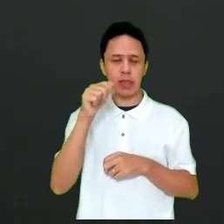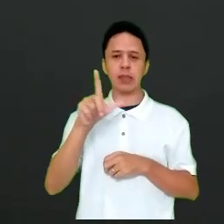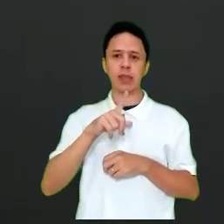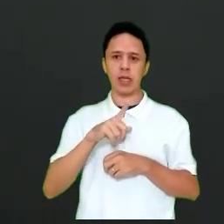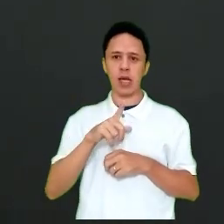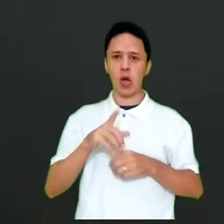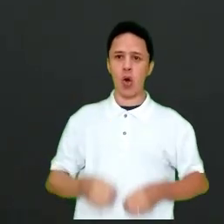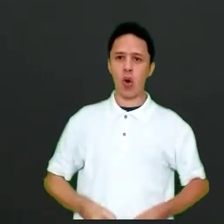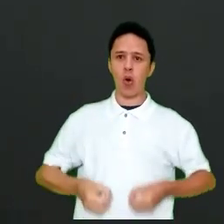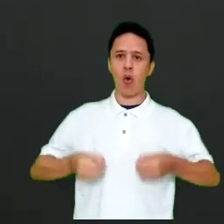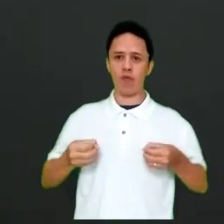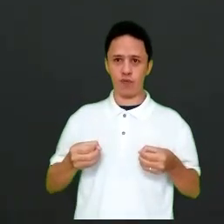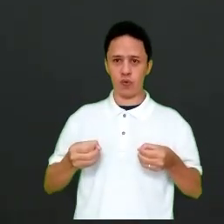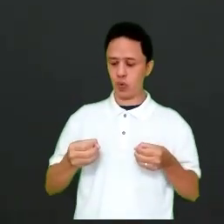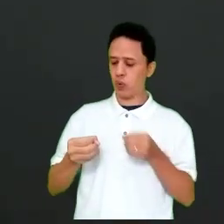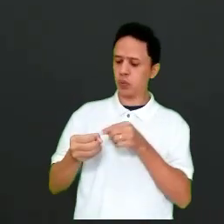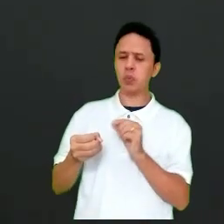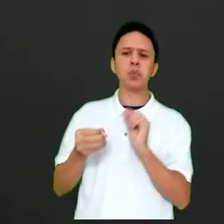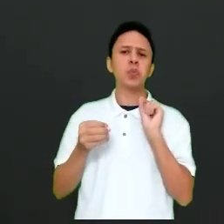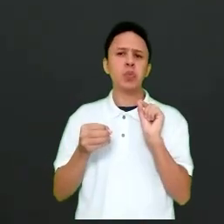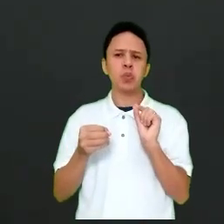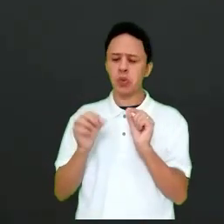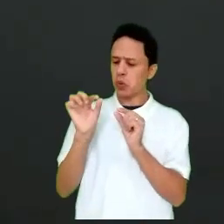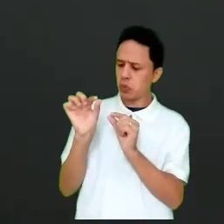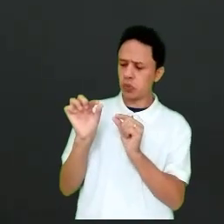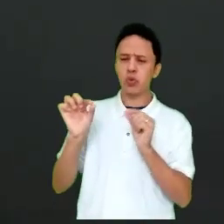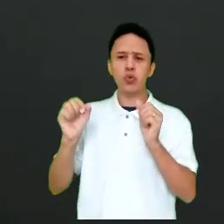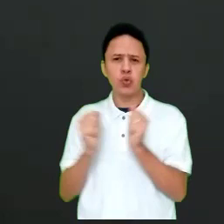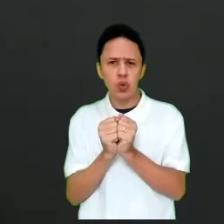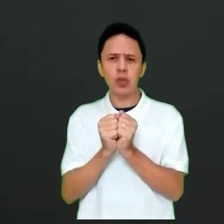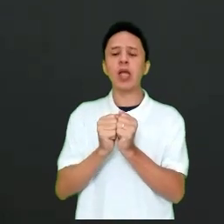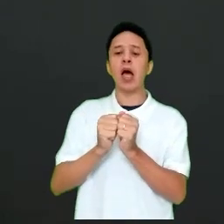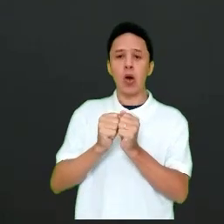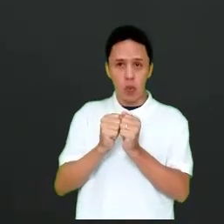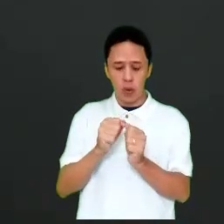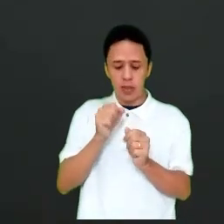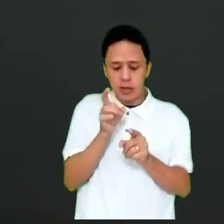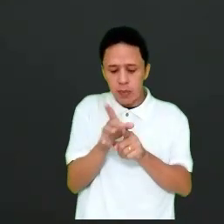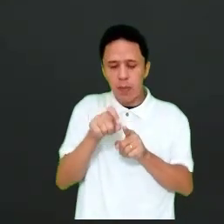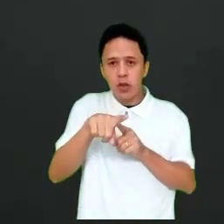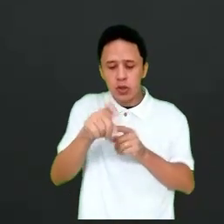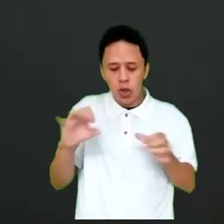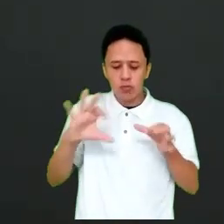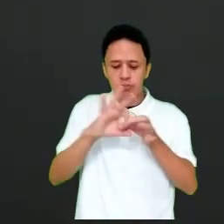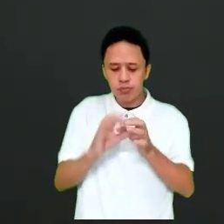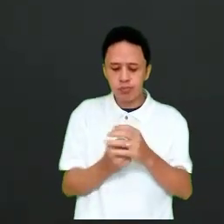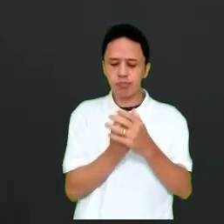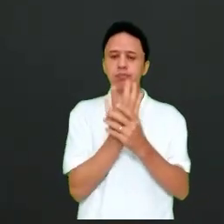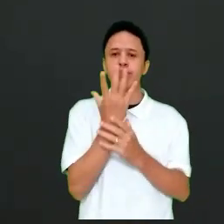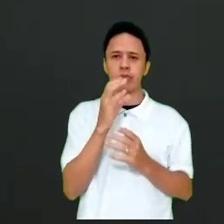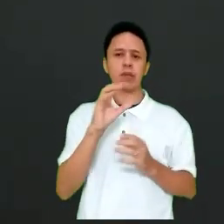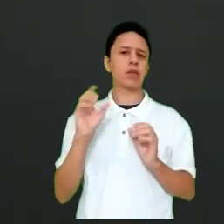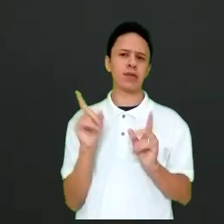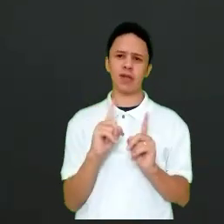ela produz um óvulo. Qual seria o normal? O normal seria um óvulo juntar com o espermatozoide e gerar um filhote, correto? Aqui não.